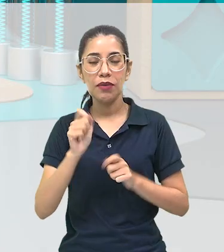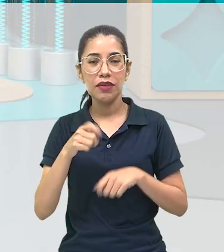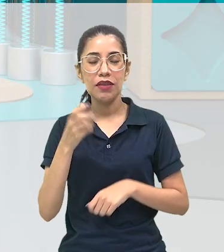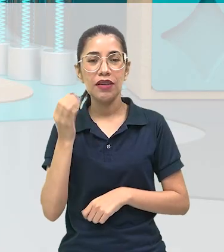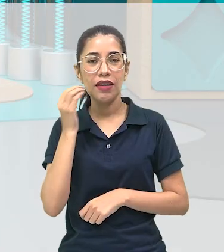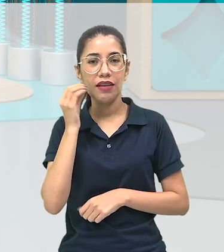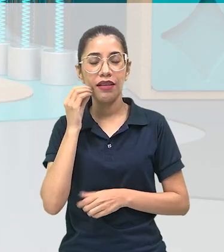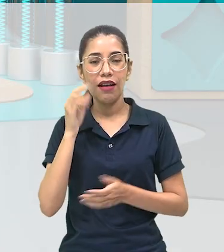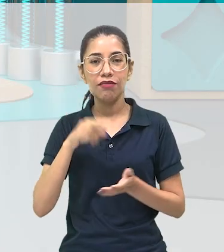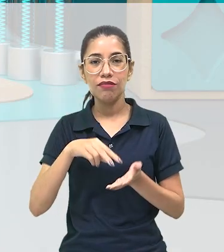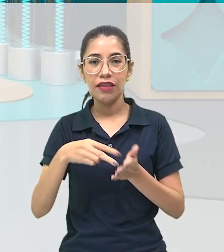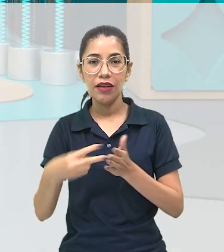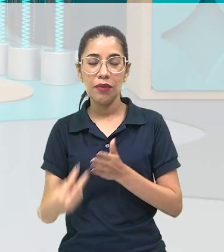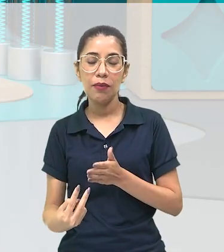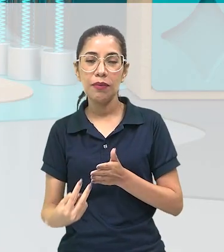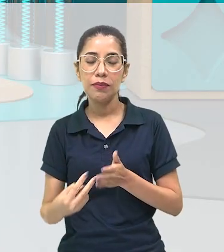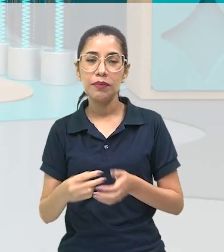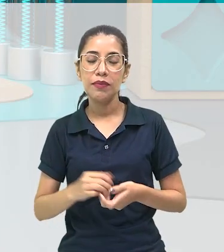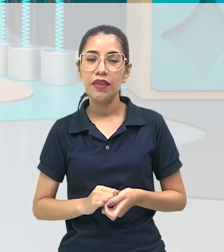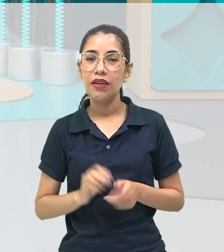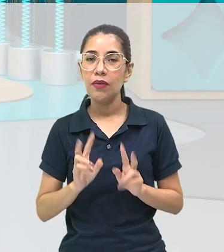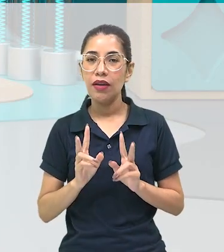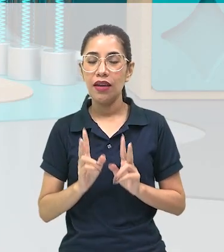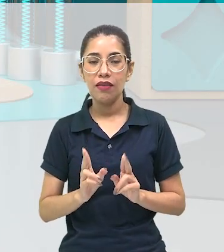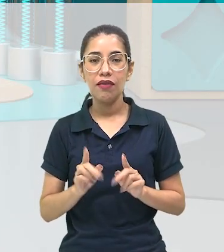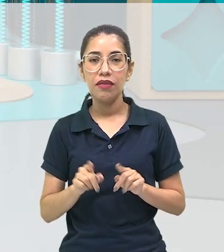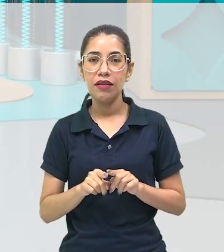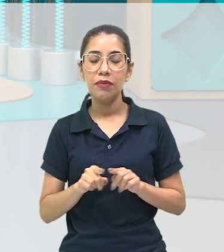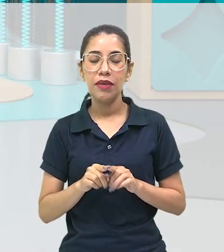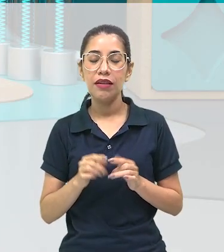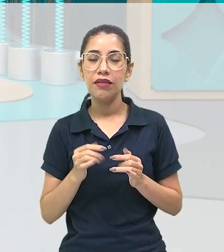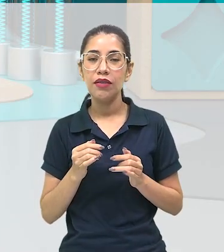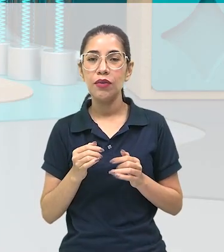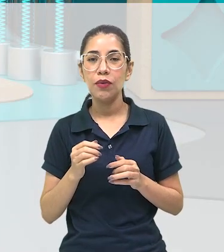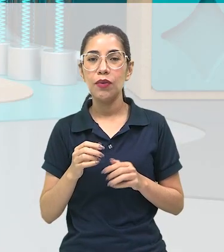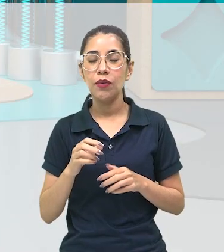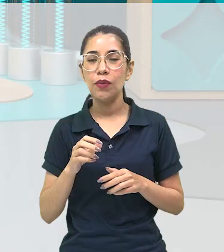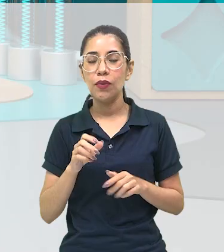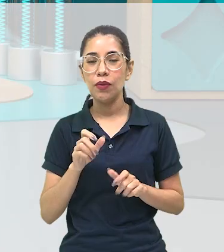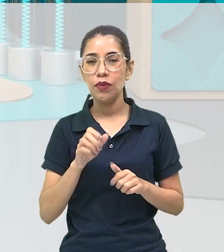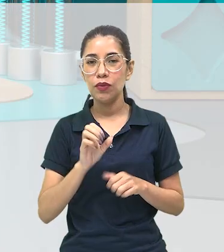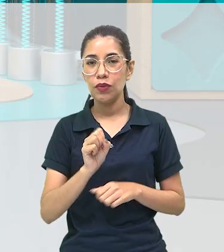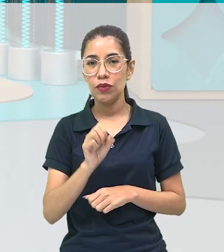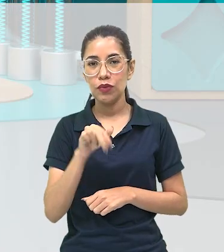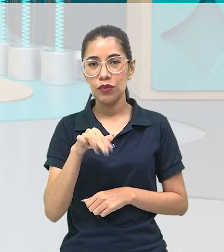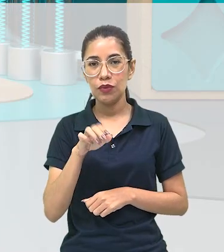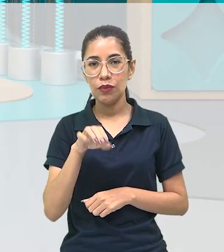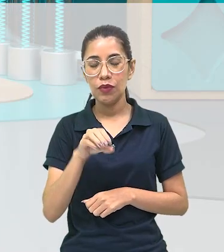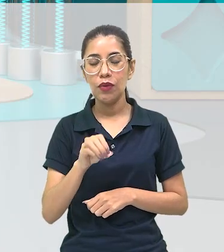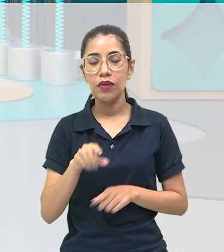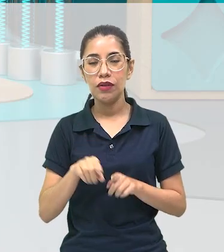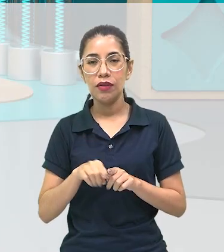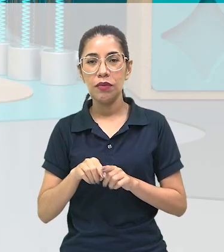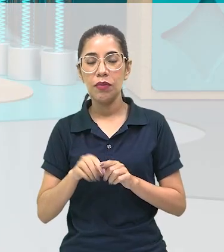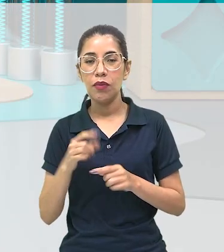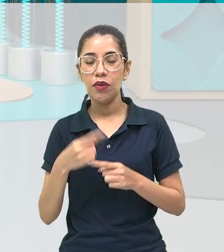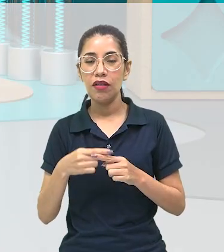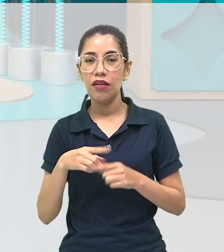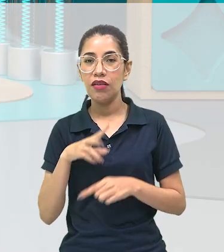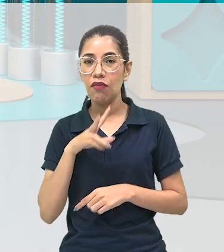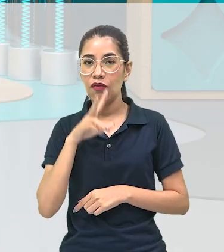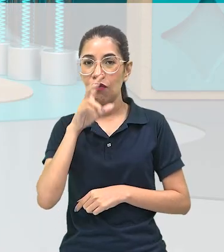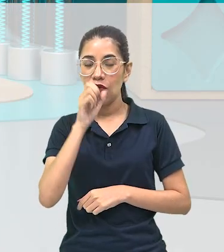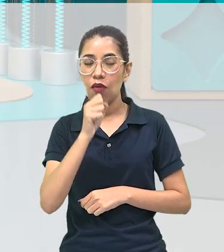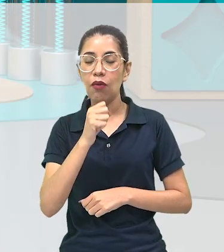derrubar o outro, né? Então é muito semelhante a luta deles com a luta de ursos, né? Seres também que são muito fortes, muito